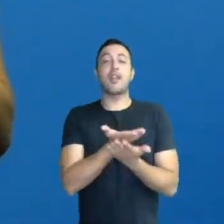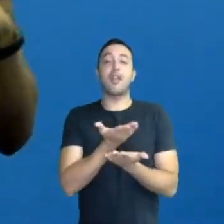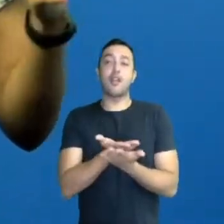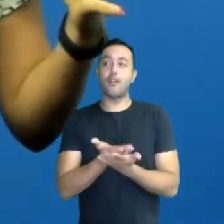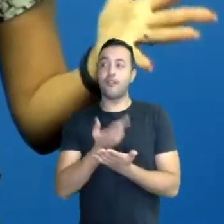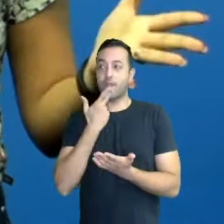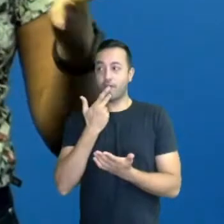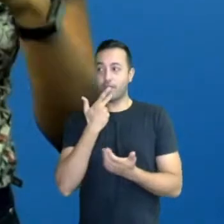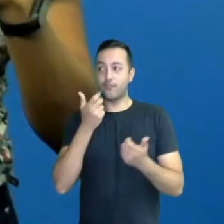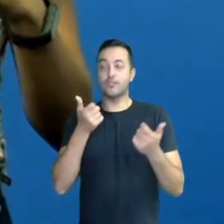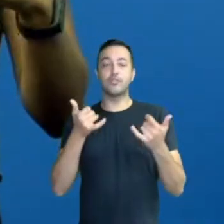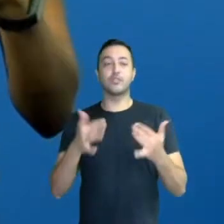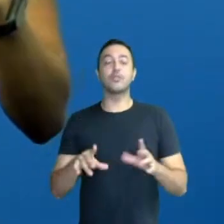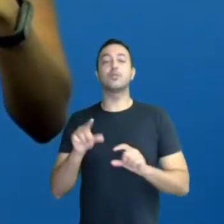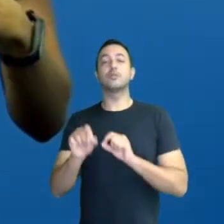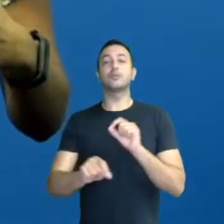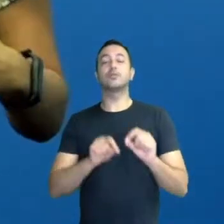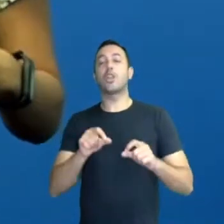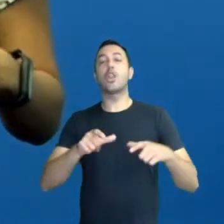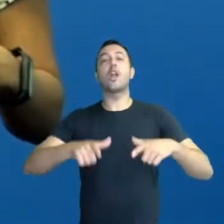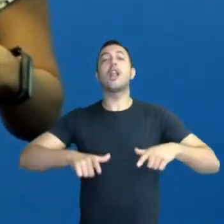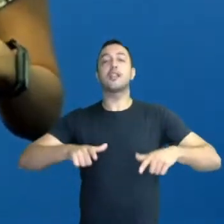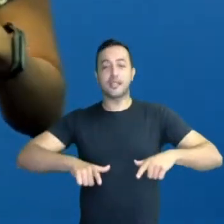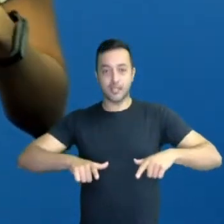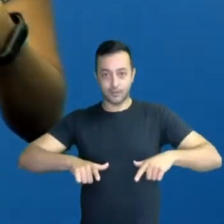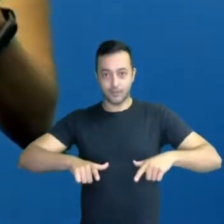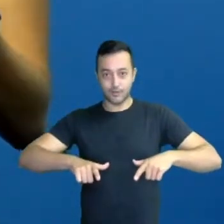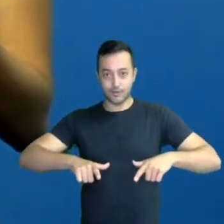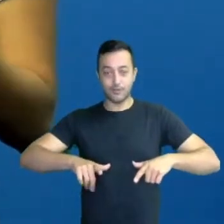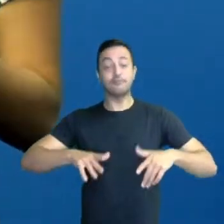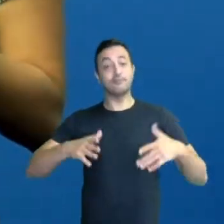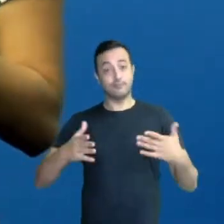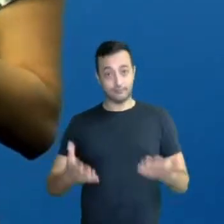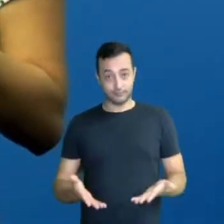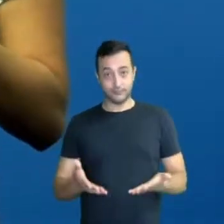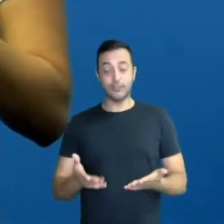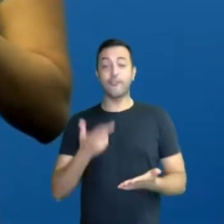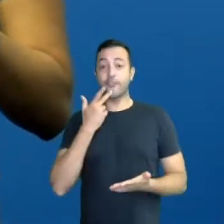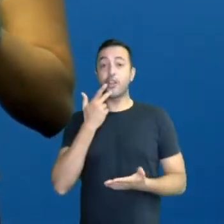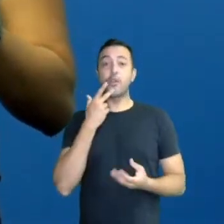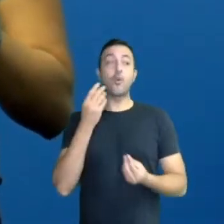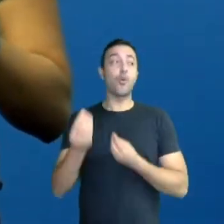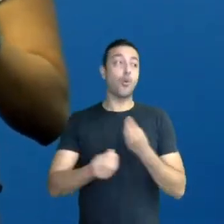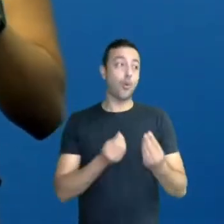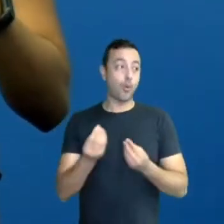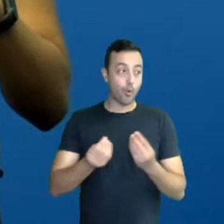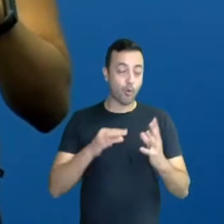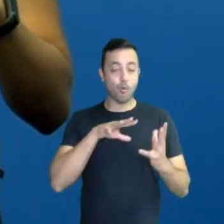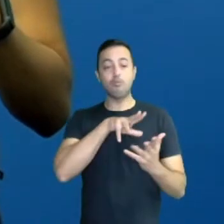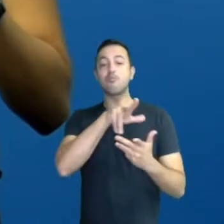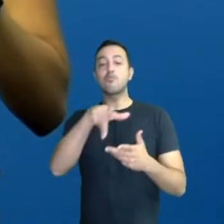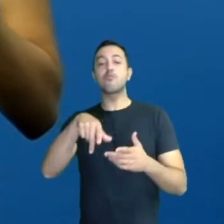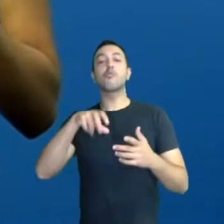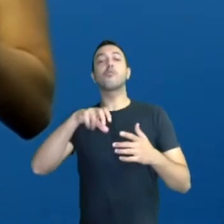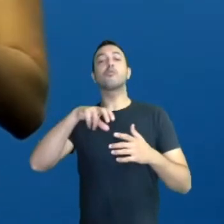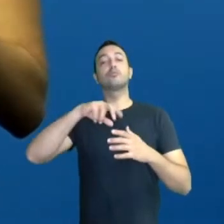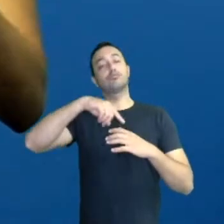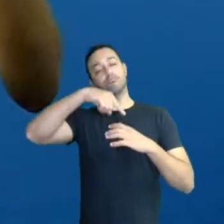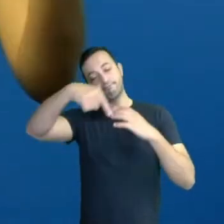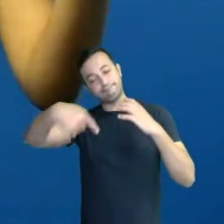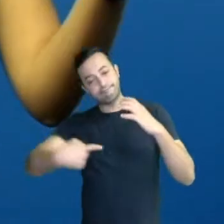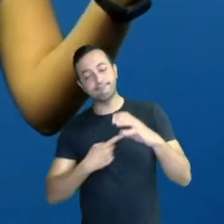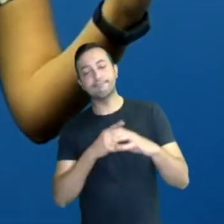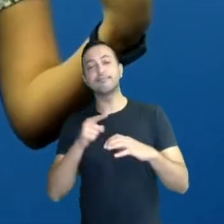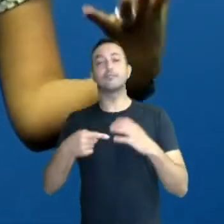um pouquinho sobre o que é localização? A gente falou de como se localizar no mundo. Primeiro,